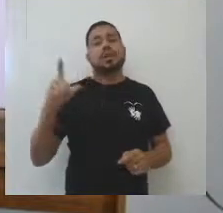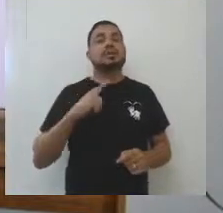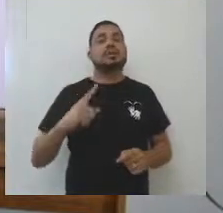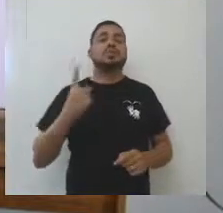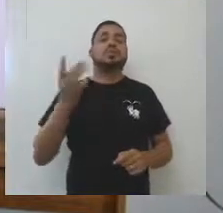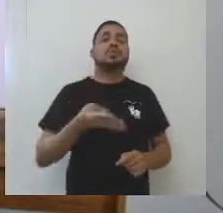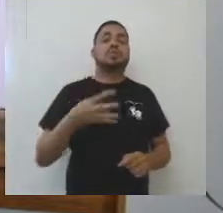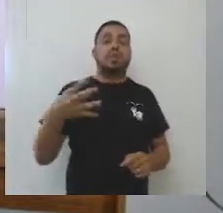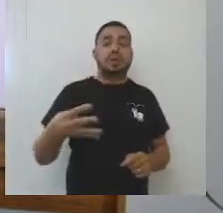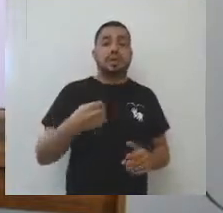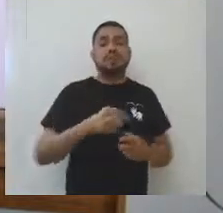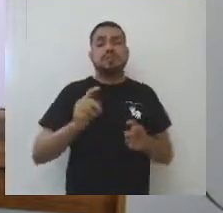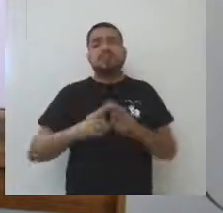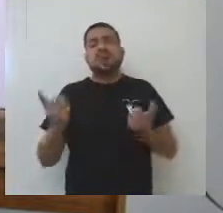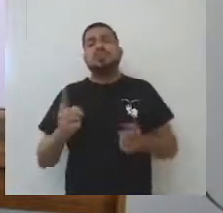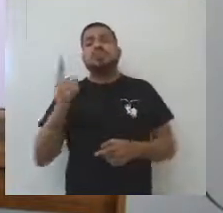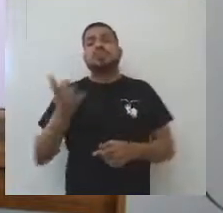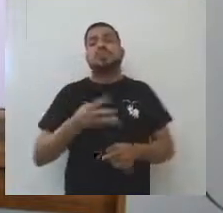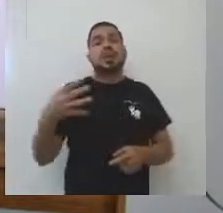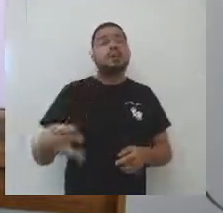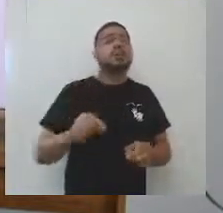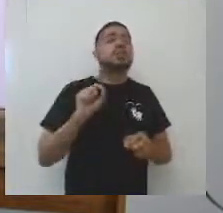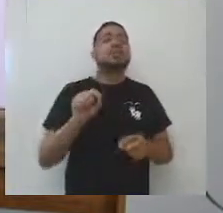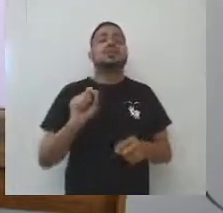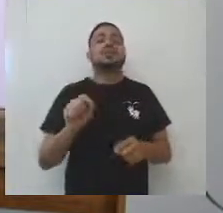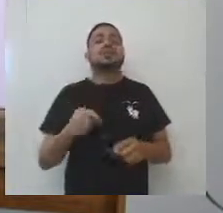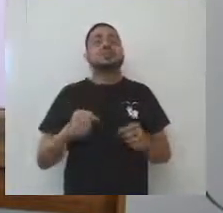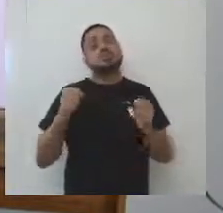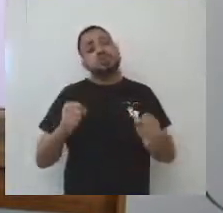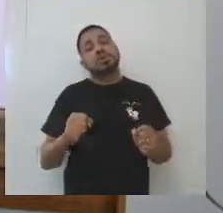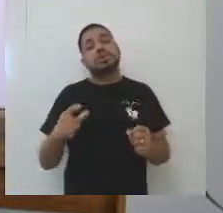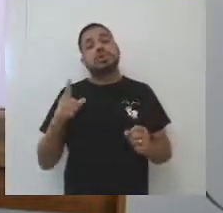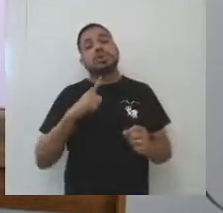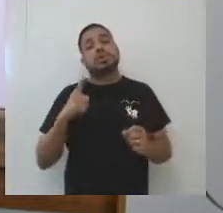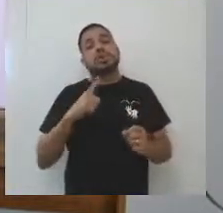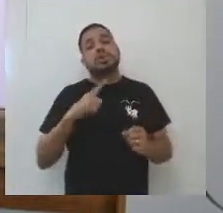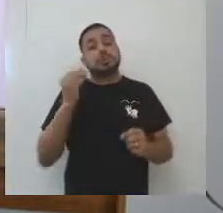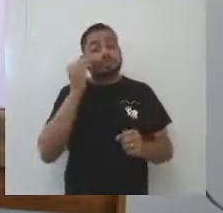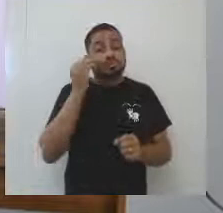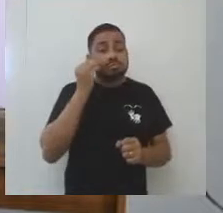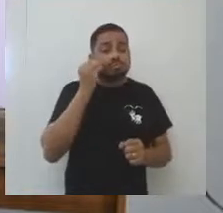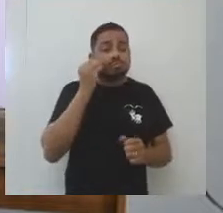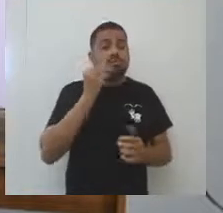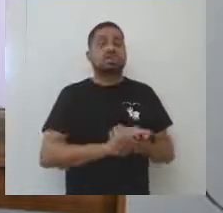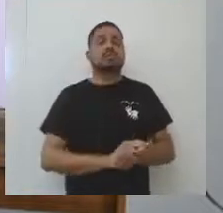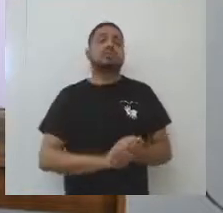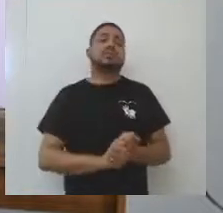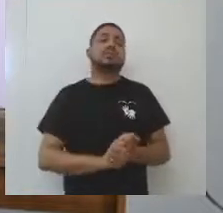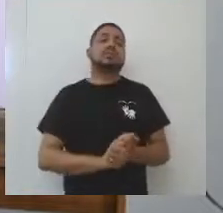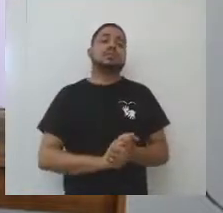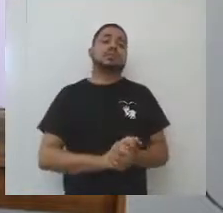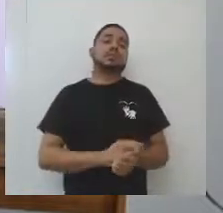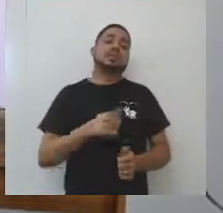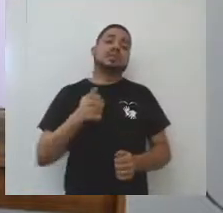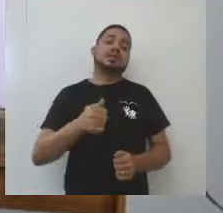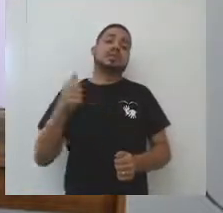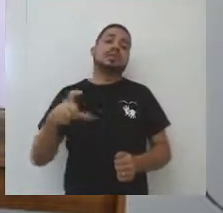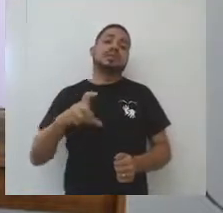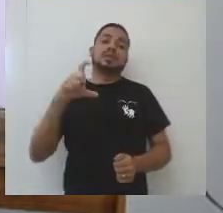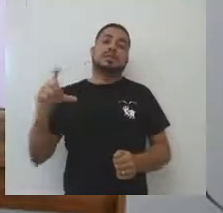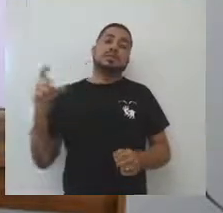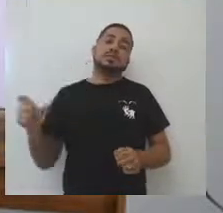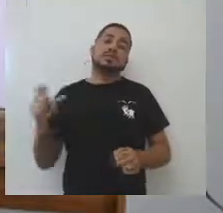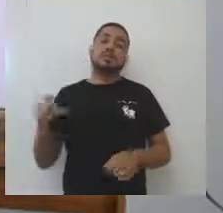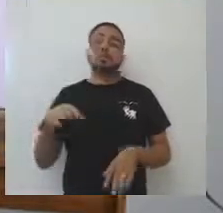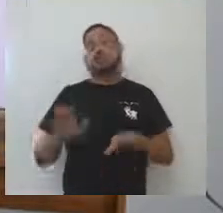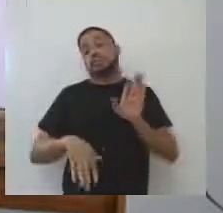1/4. Mas 1/4 de quê? De possibilidade do cara ser, de possibilidade do cara ser azão, azão. Então,